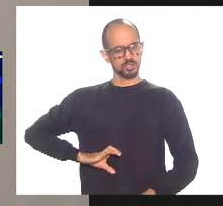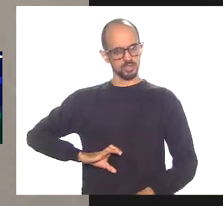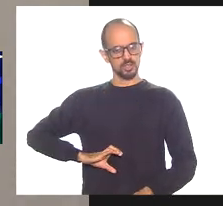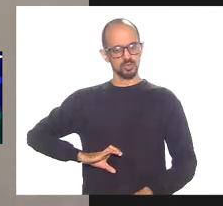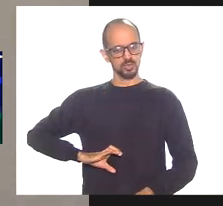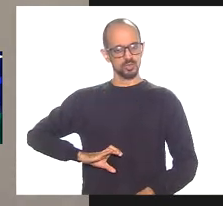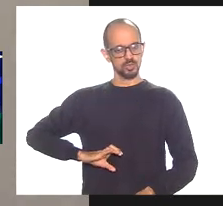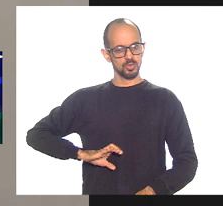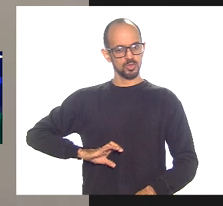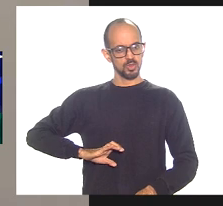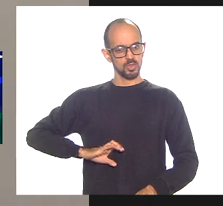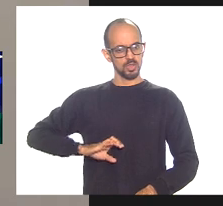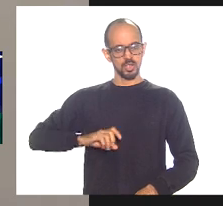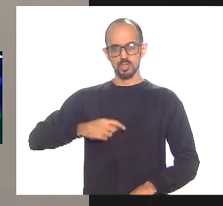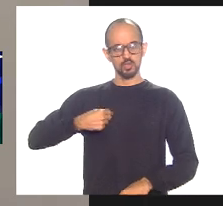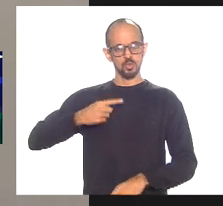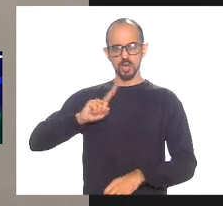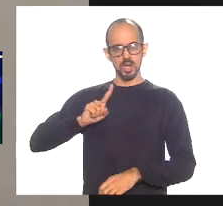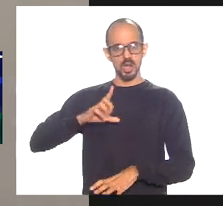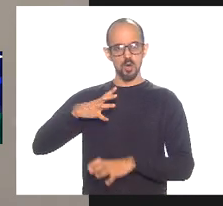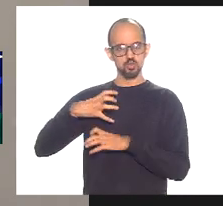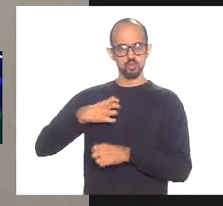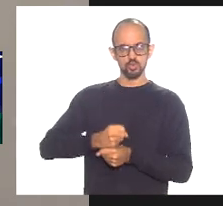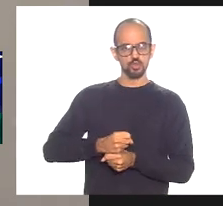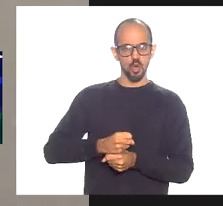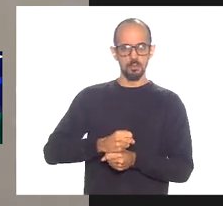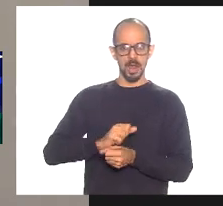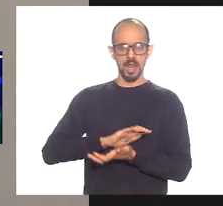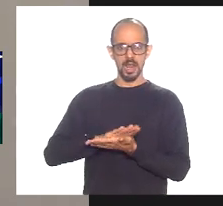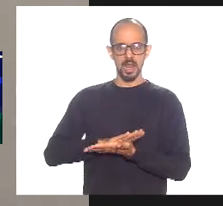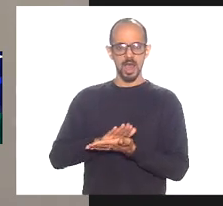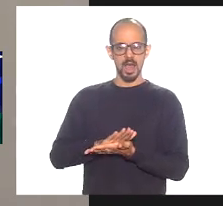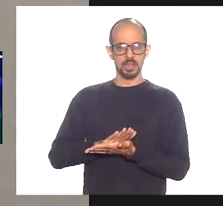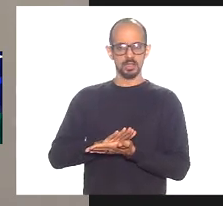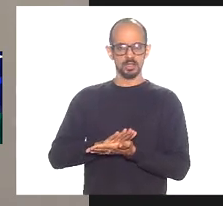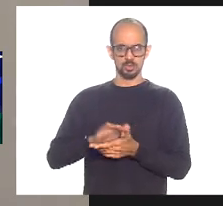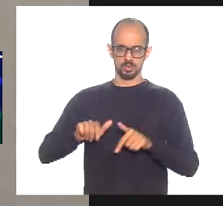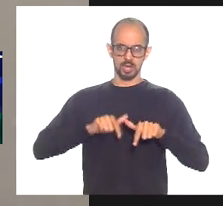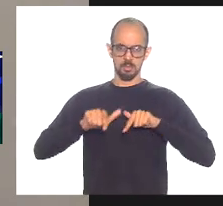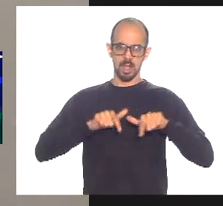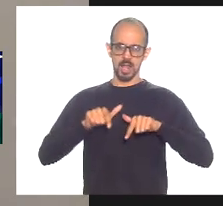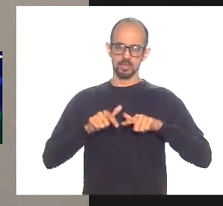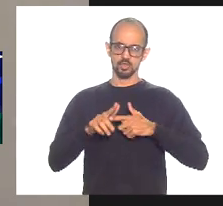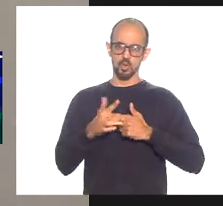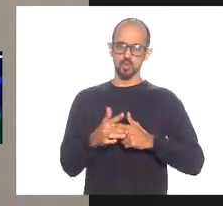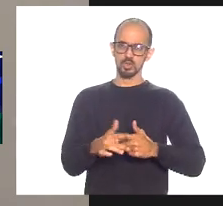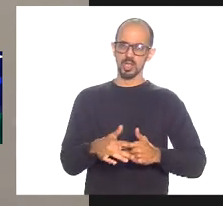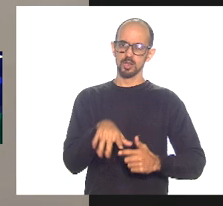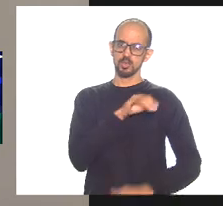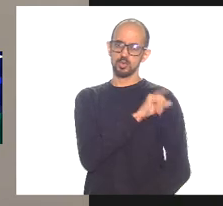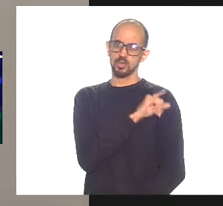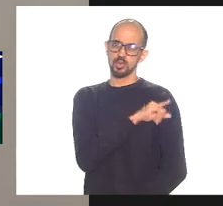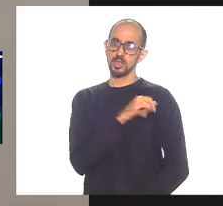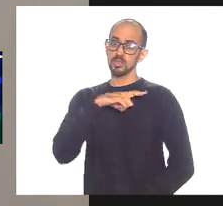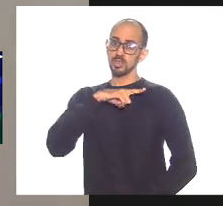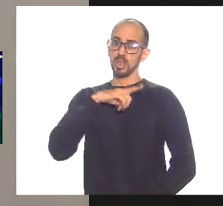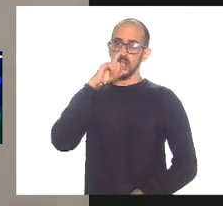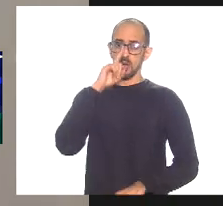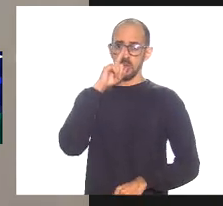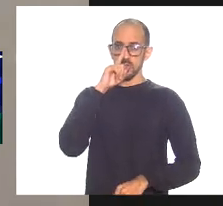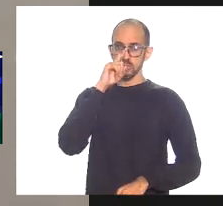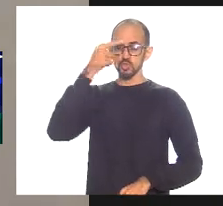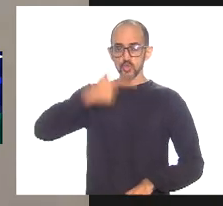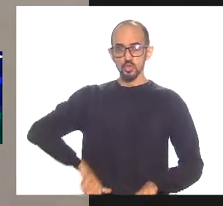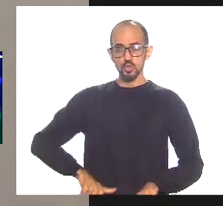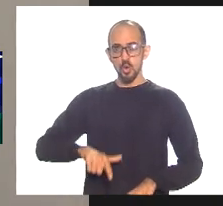isso não soma nada para construção retificação do Rio de Janeiro até porque corre risco de mais uma vez